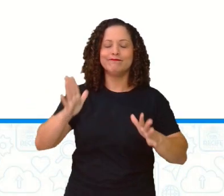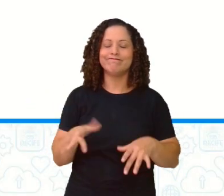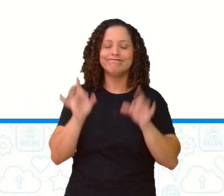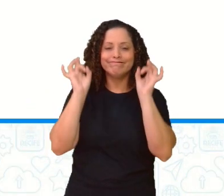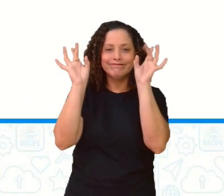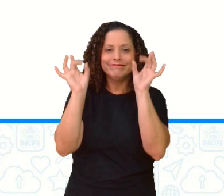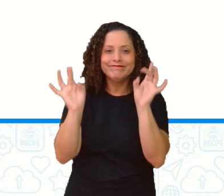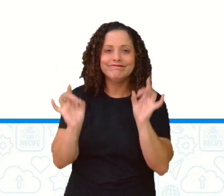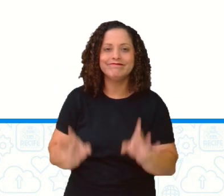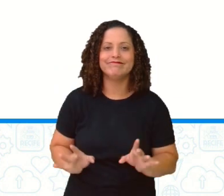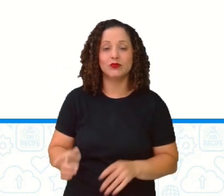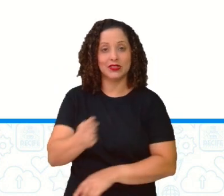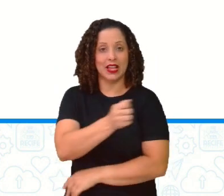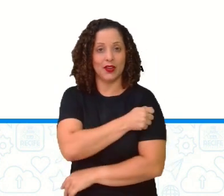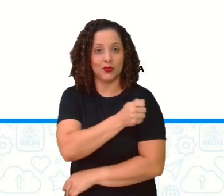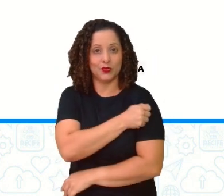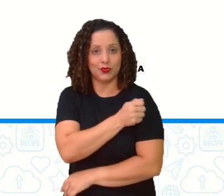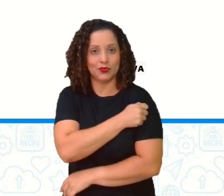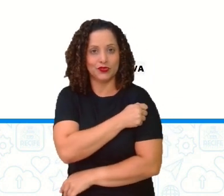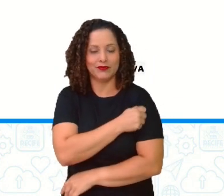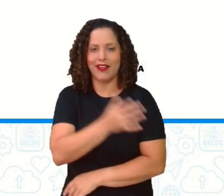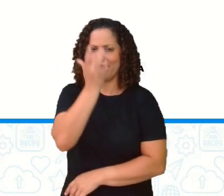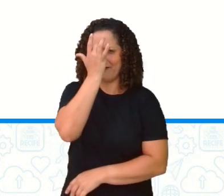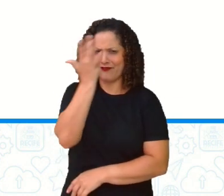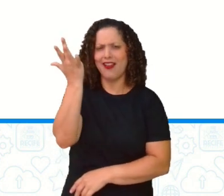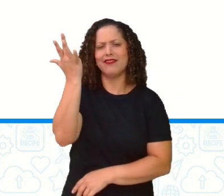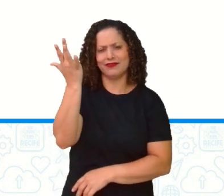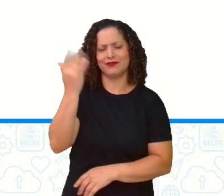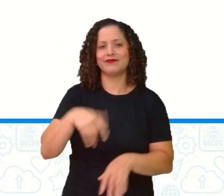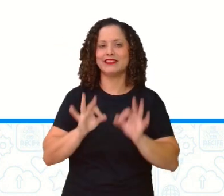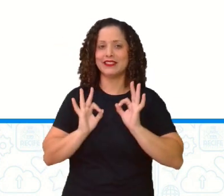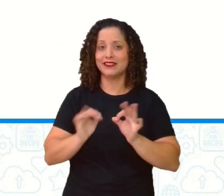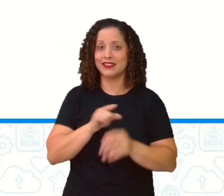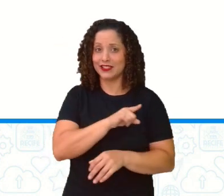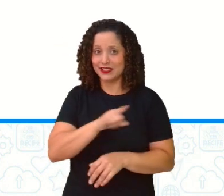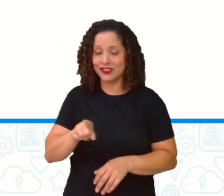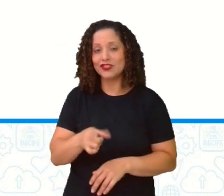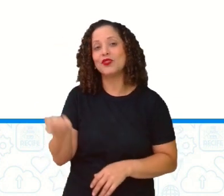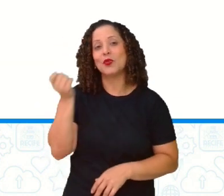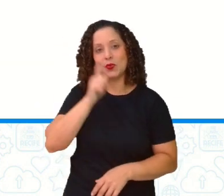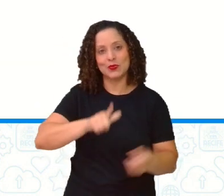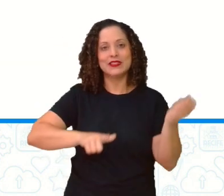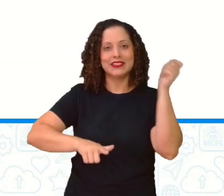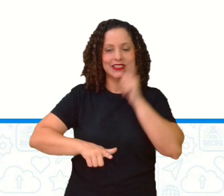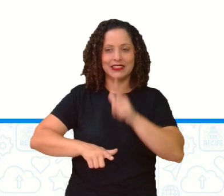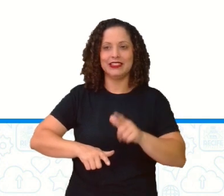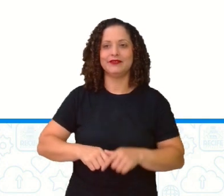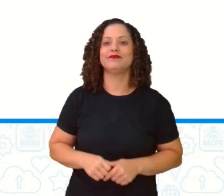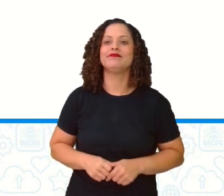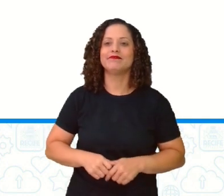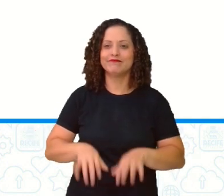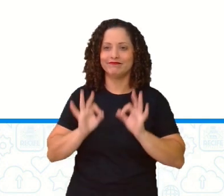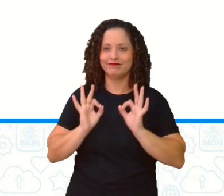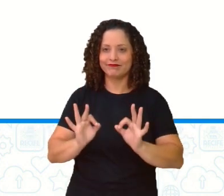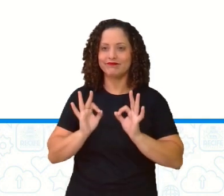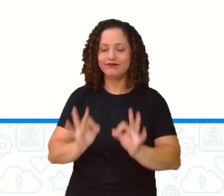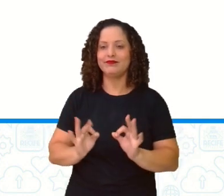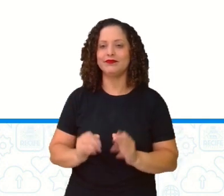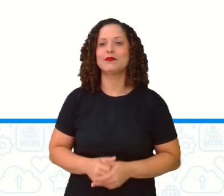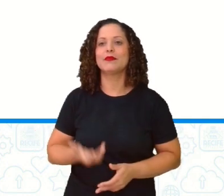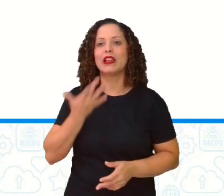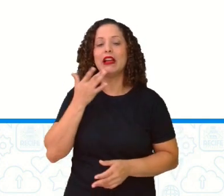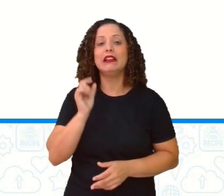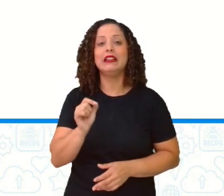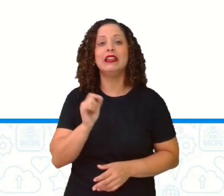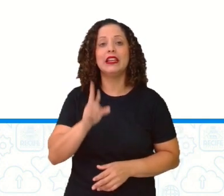dos alunos? Tá fácil, tenho certeza que vocês já responderam. Exatamente. Quem respondeu